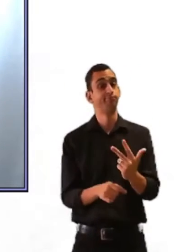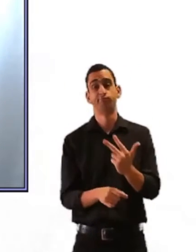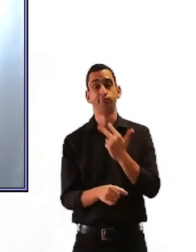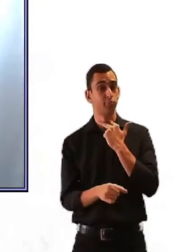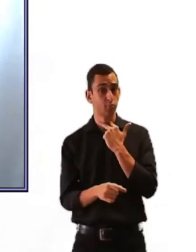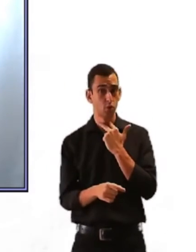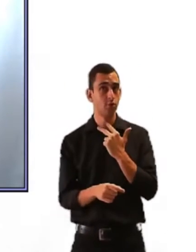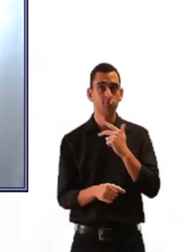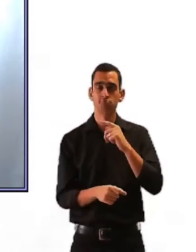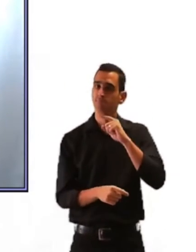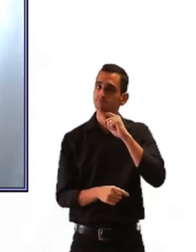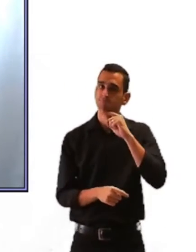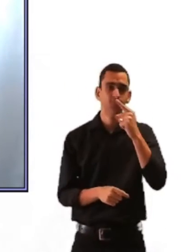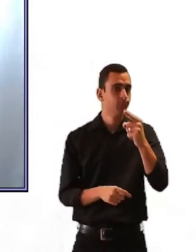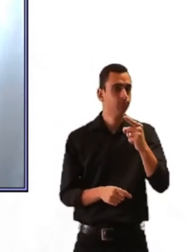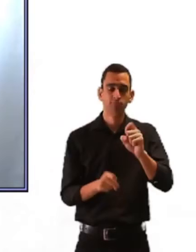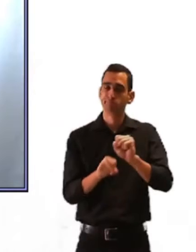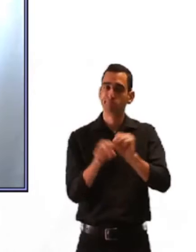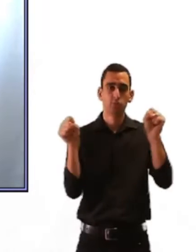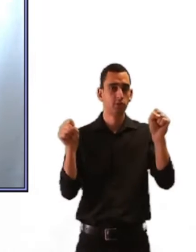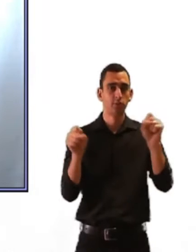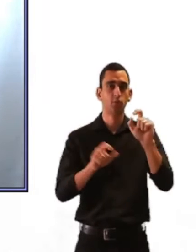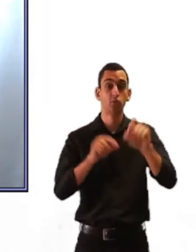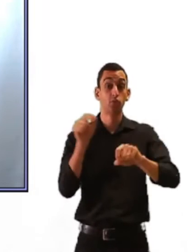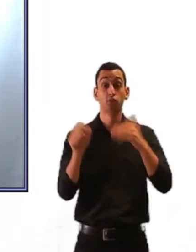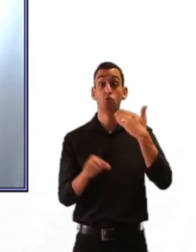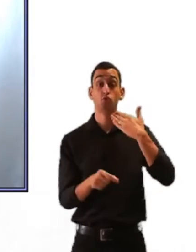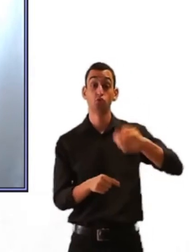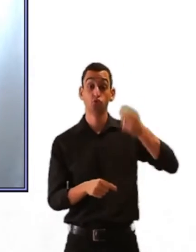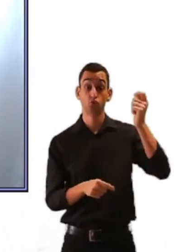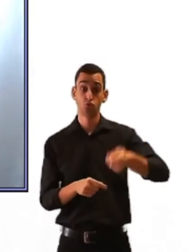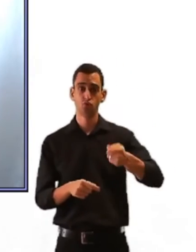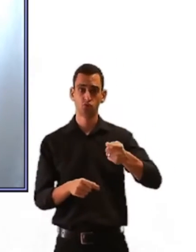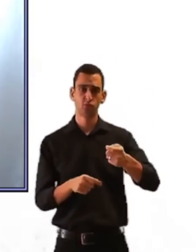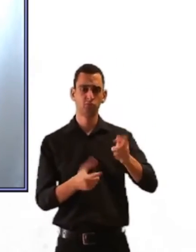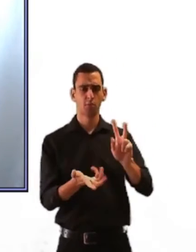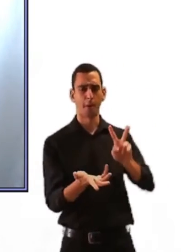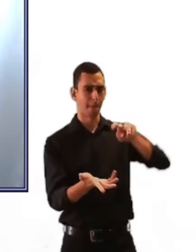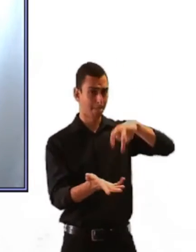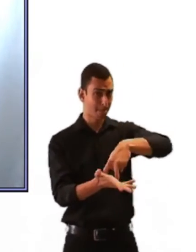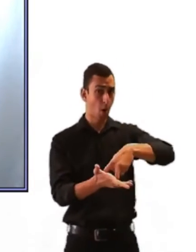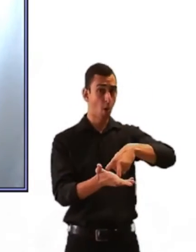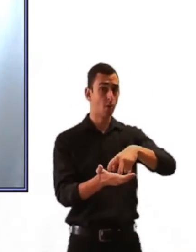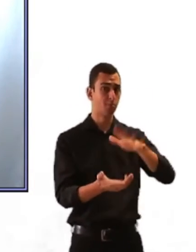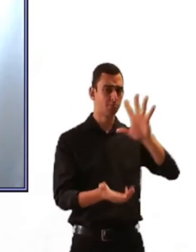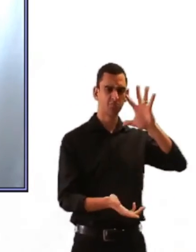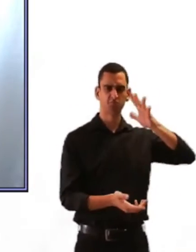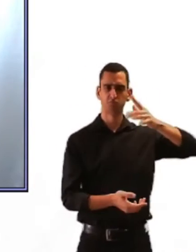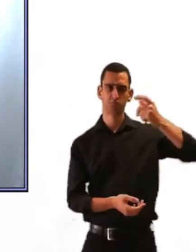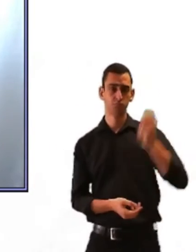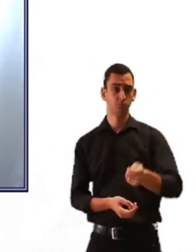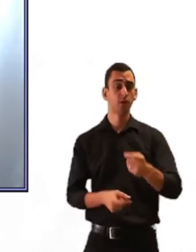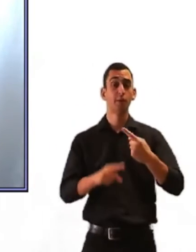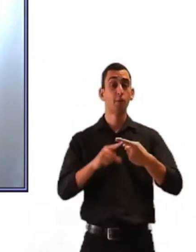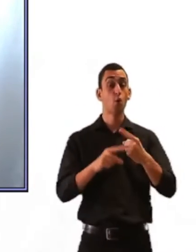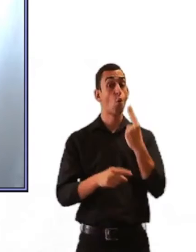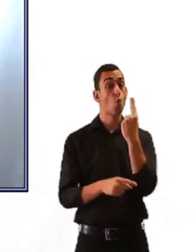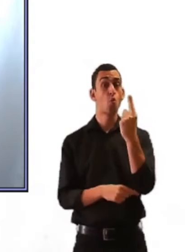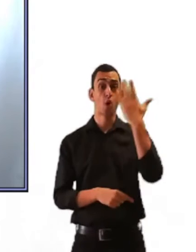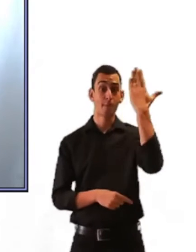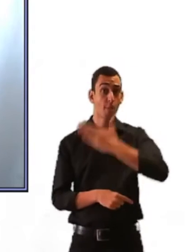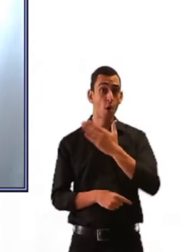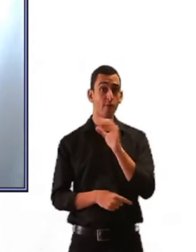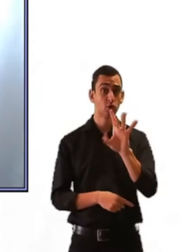possível, né, o juiz condenar com base numa prova somente no reconhecimento,